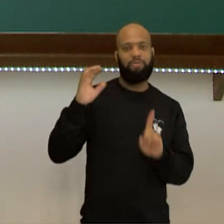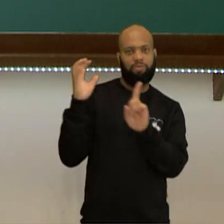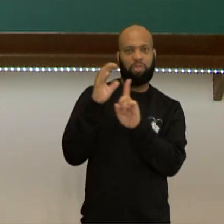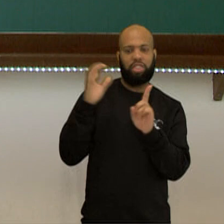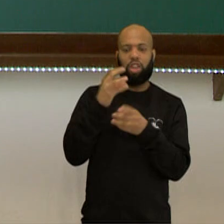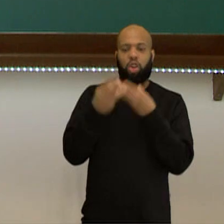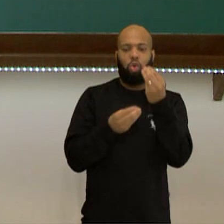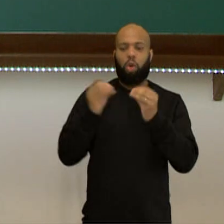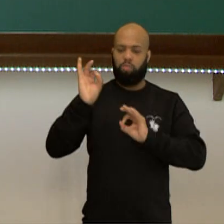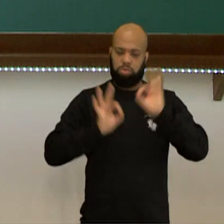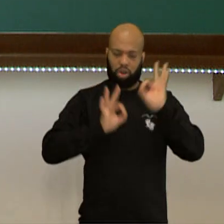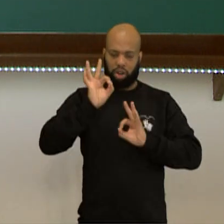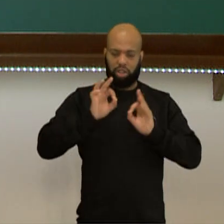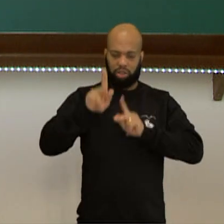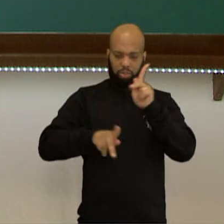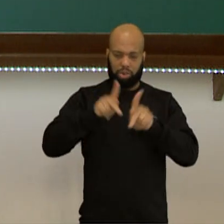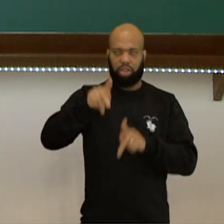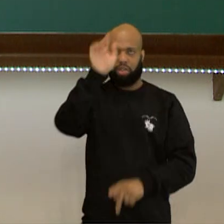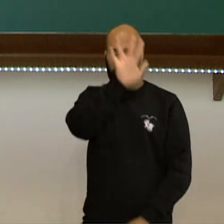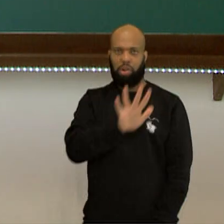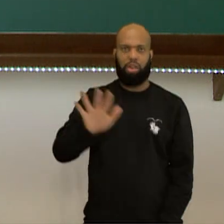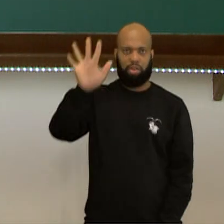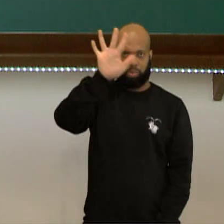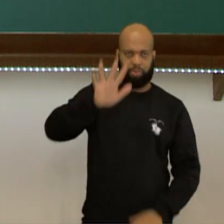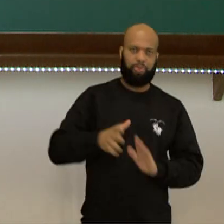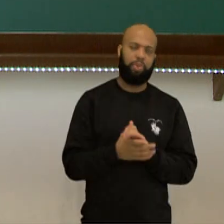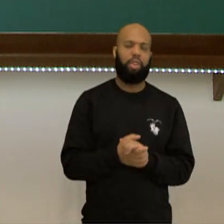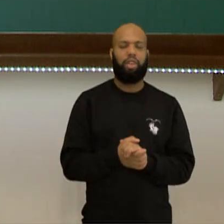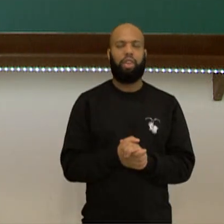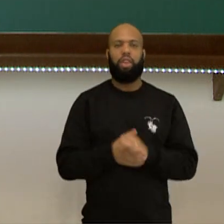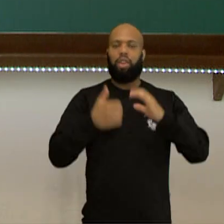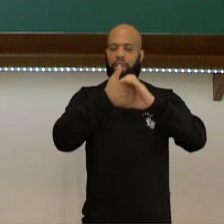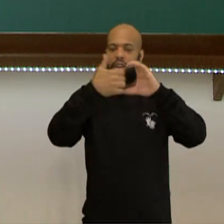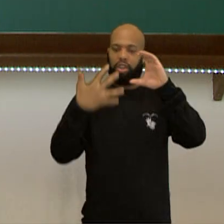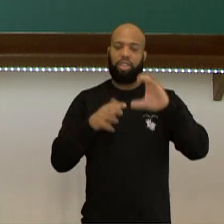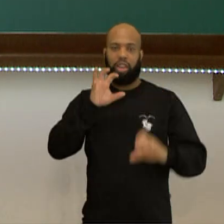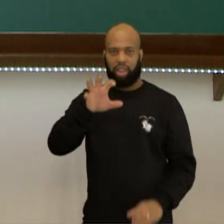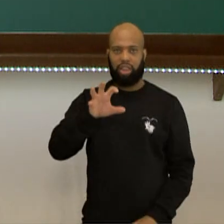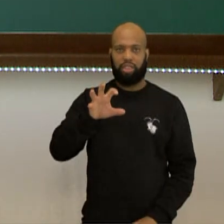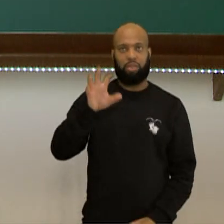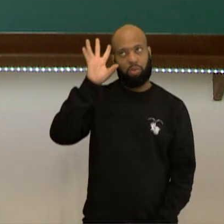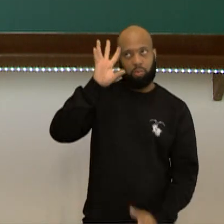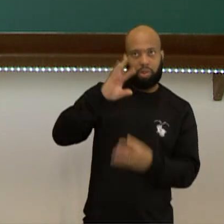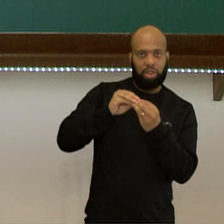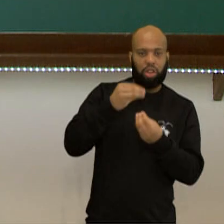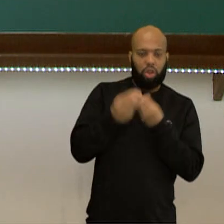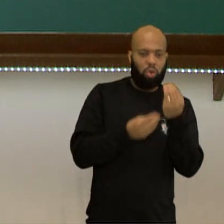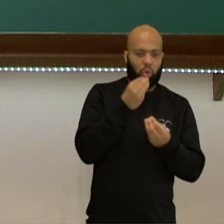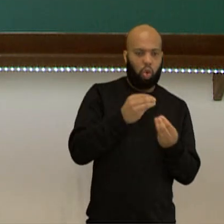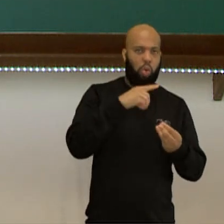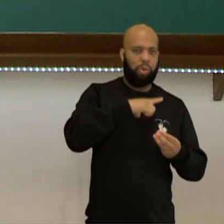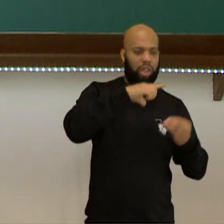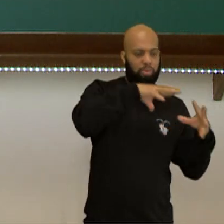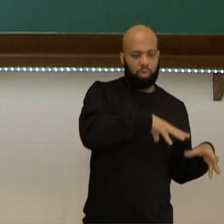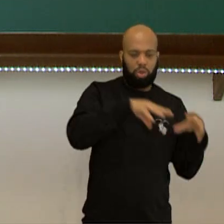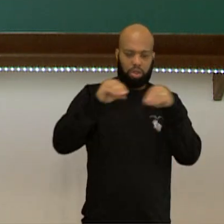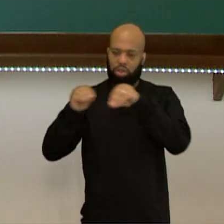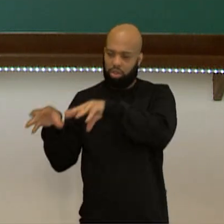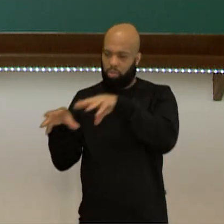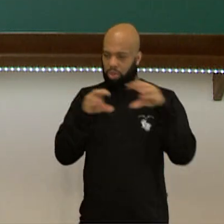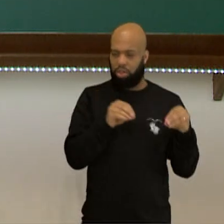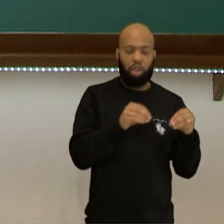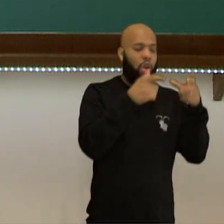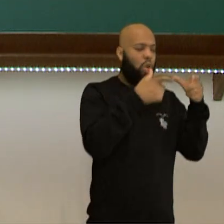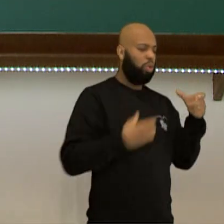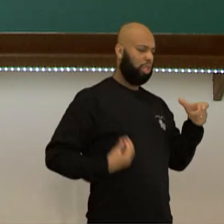distribuição da população pelo território. Essas características de entender os fluxos migratórios, entender de onde as pessoas